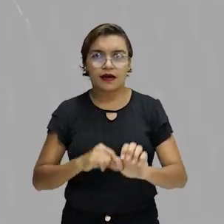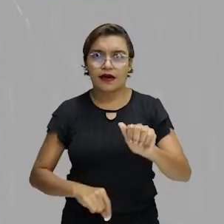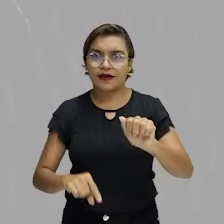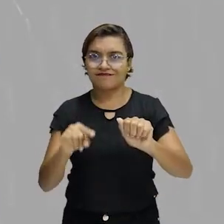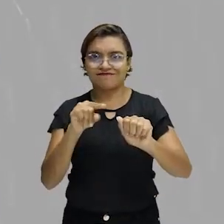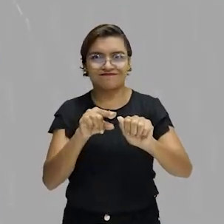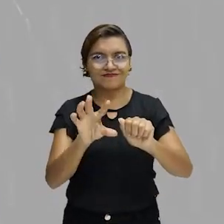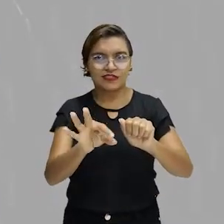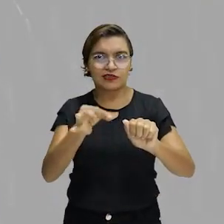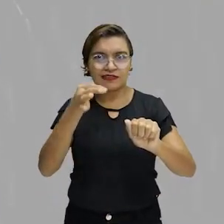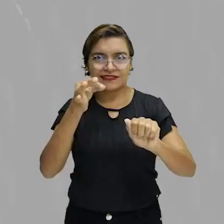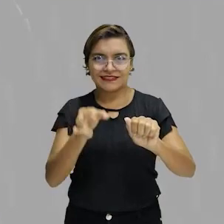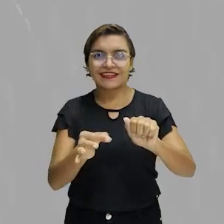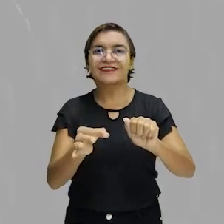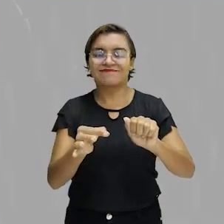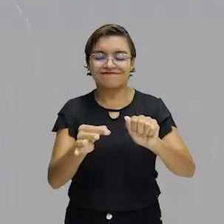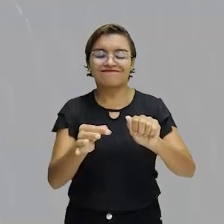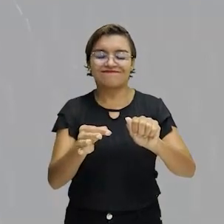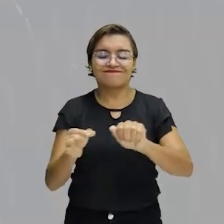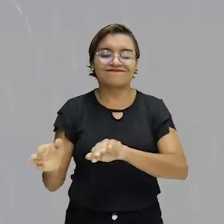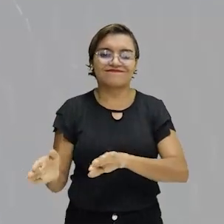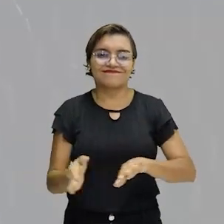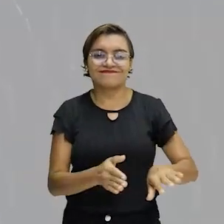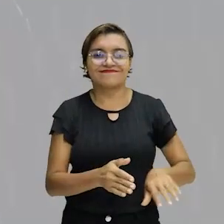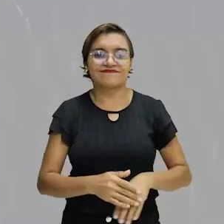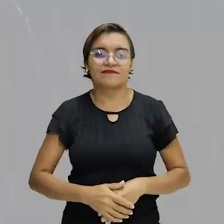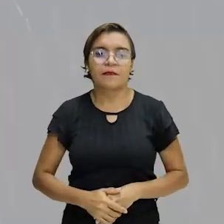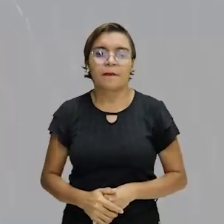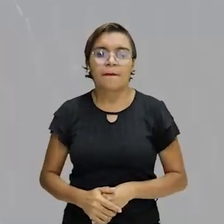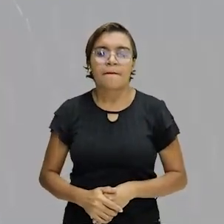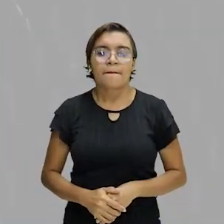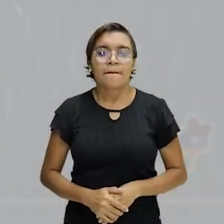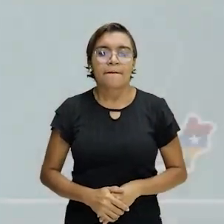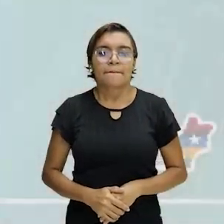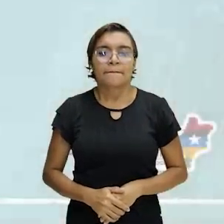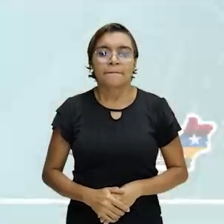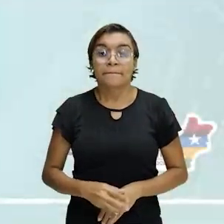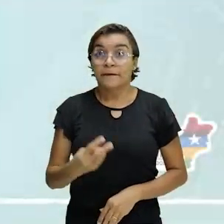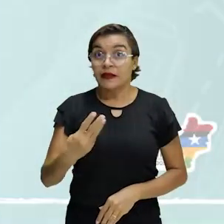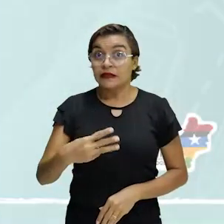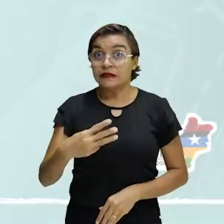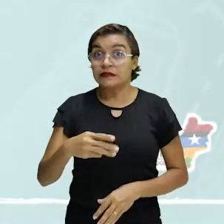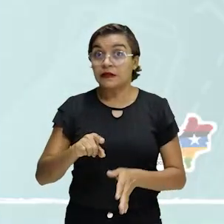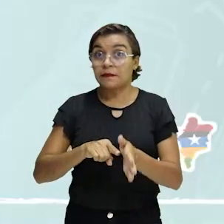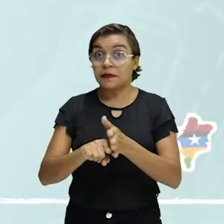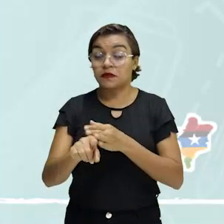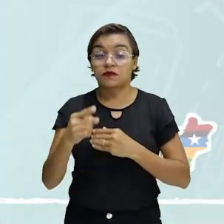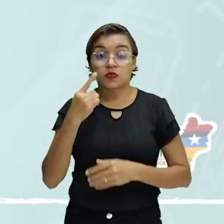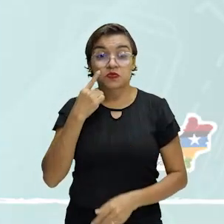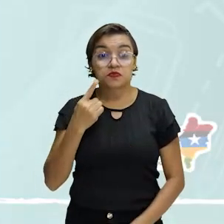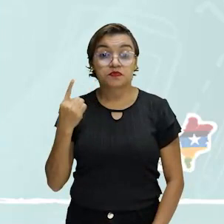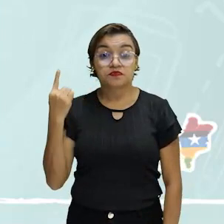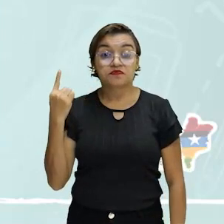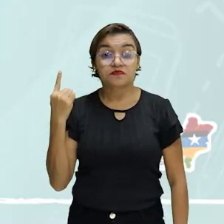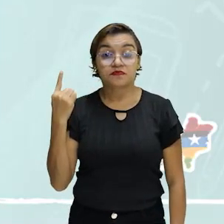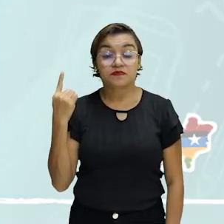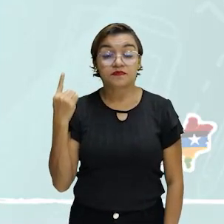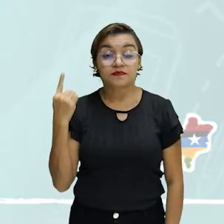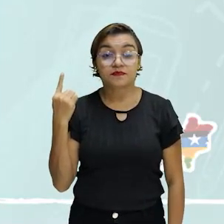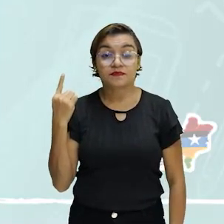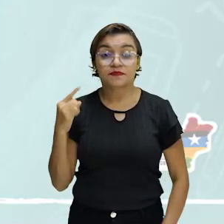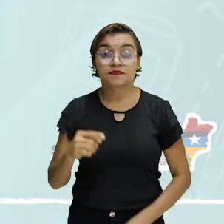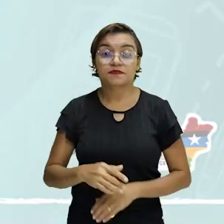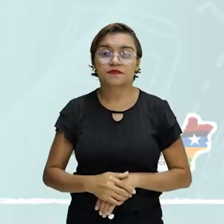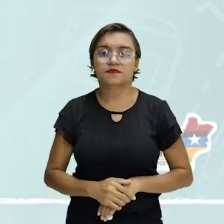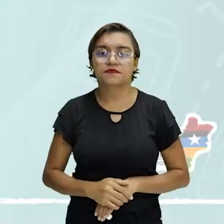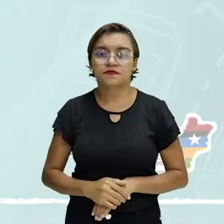turma vamos lá terceira questão a emoção colocada em películas para